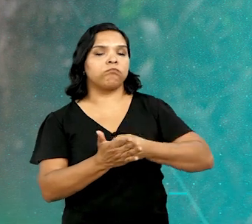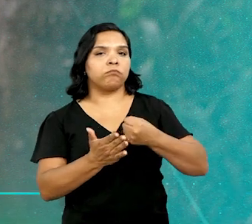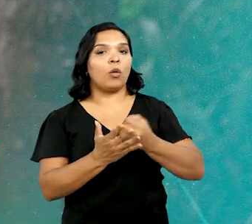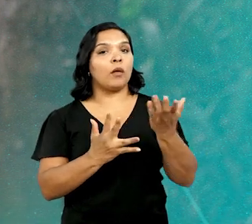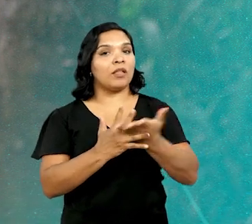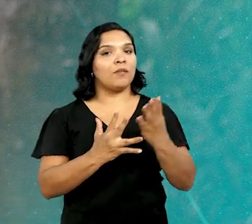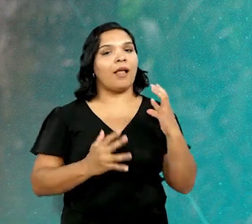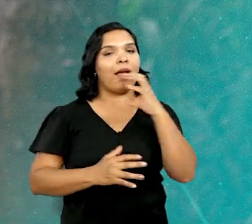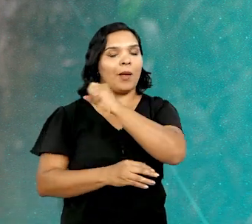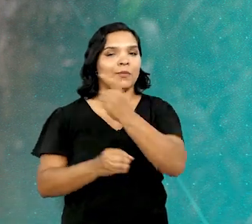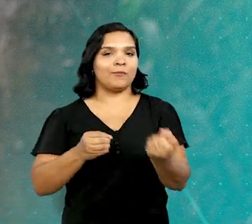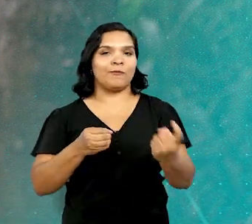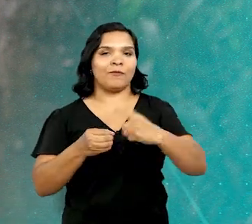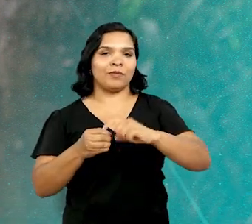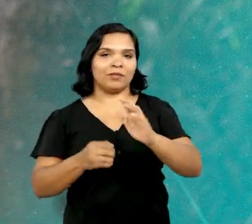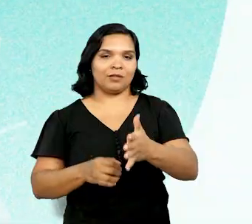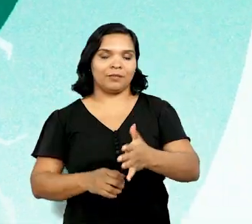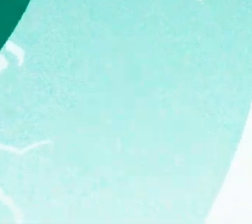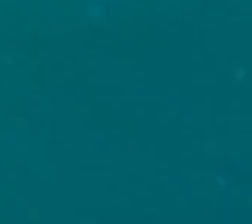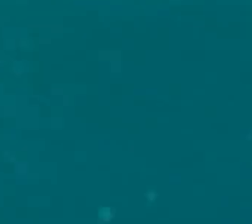intervalo é rápido, a gente volta já.